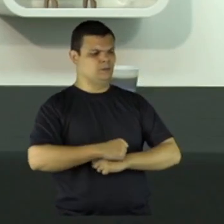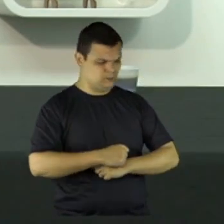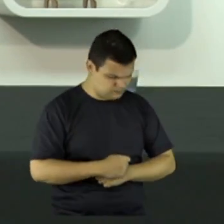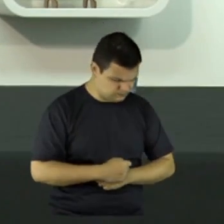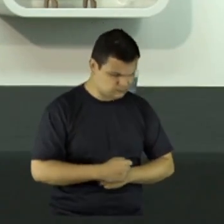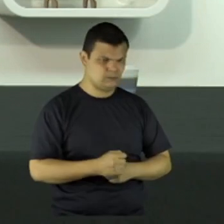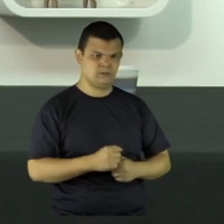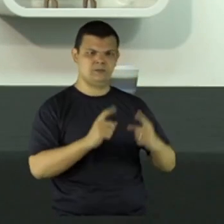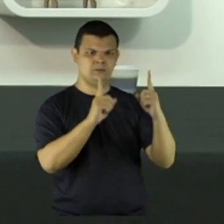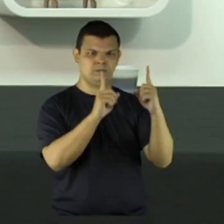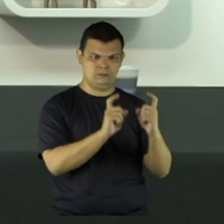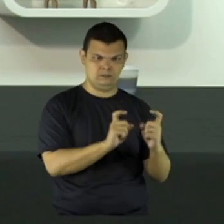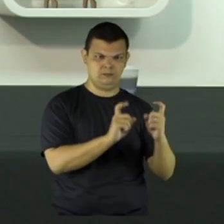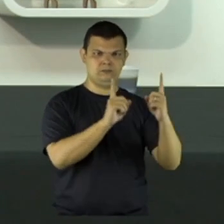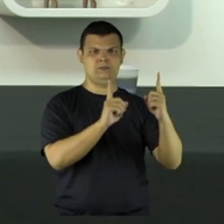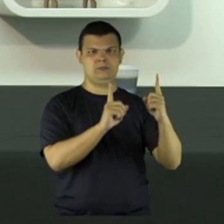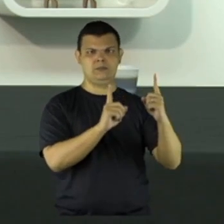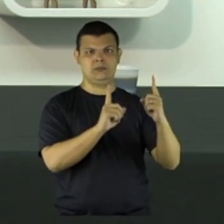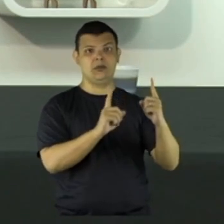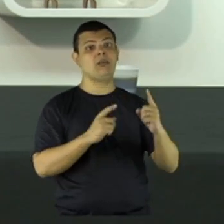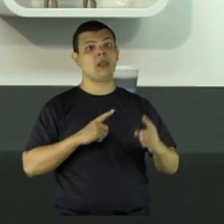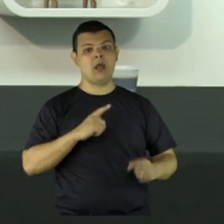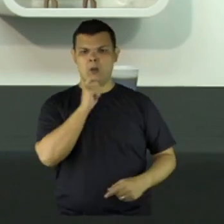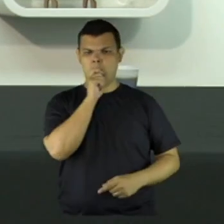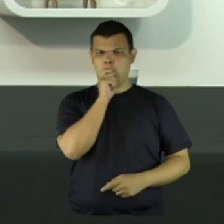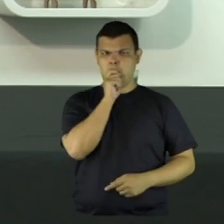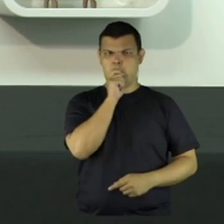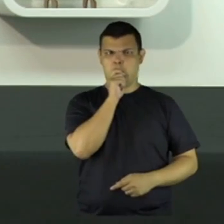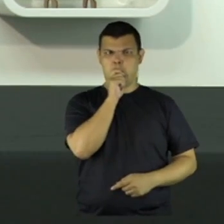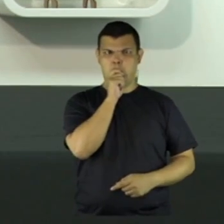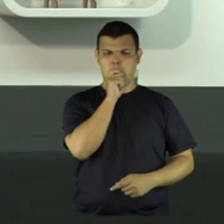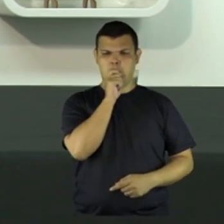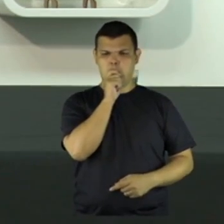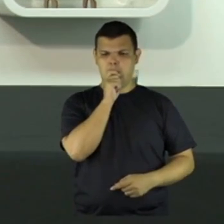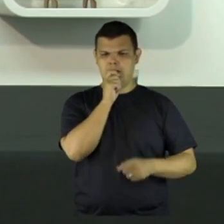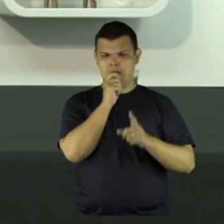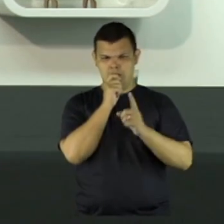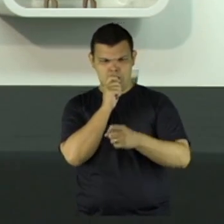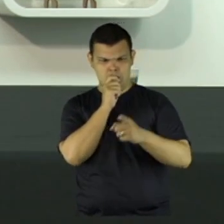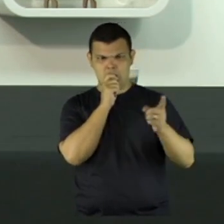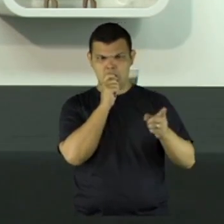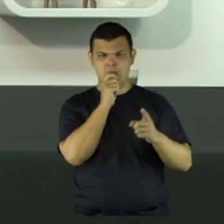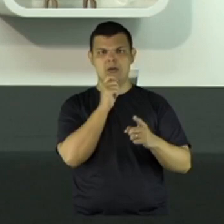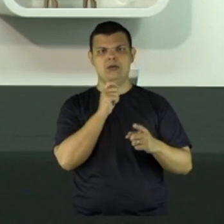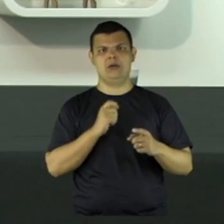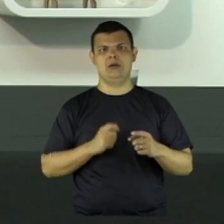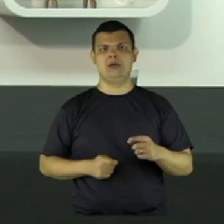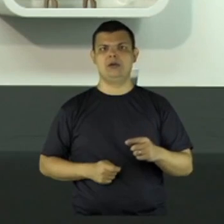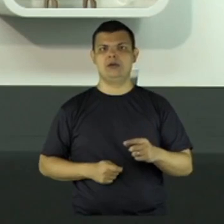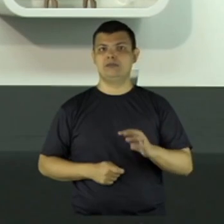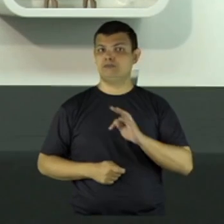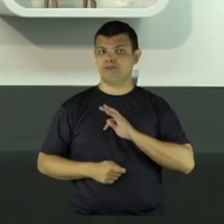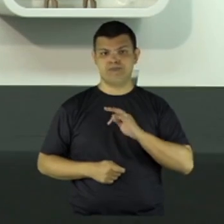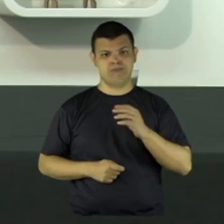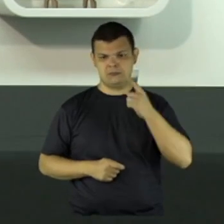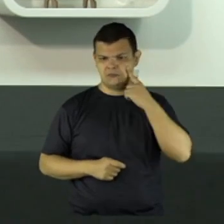seu adversário, de ter um juiz presente ali, que é exatamente o juiz, o árbitro que